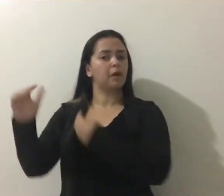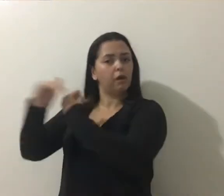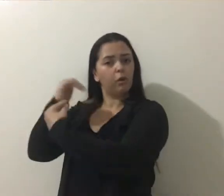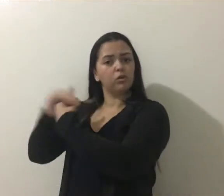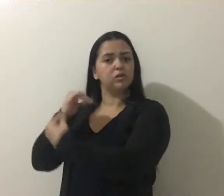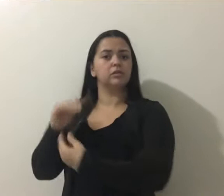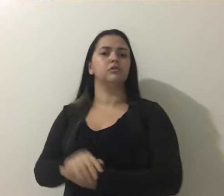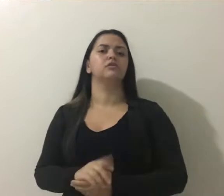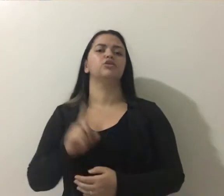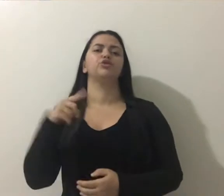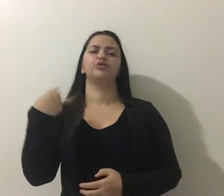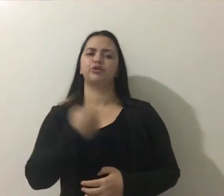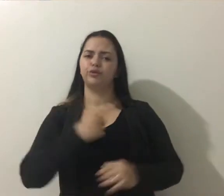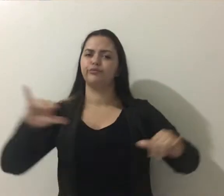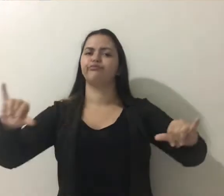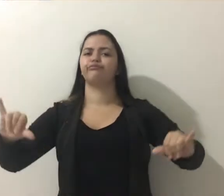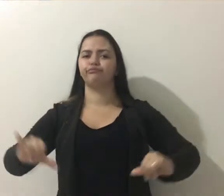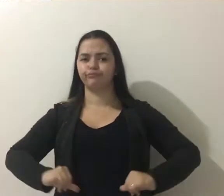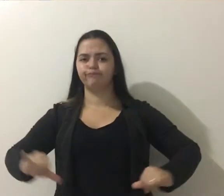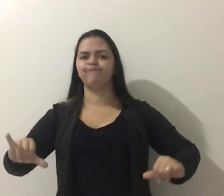de igual modo ou pior.